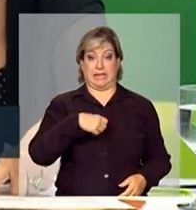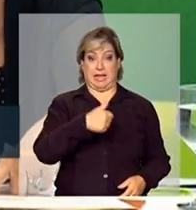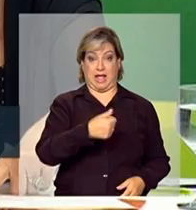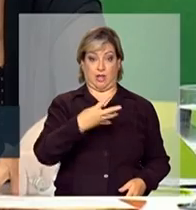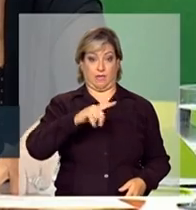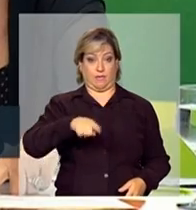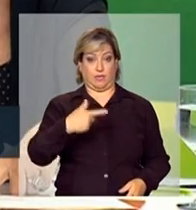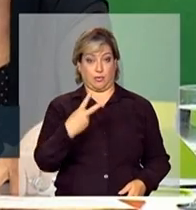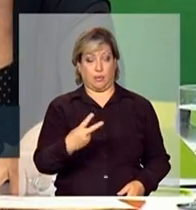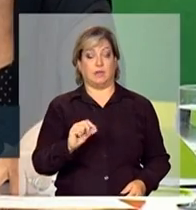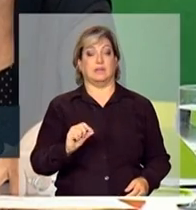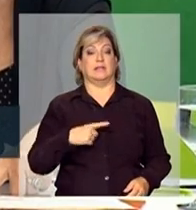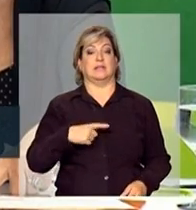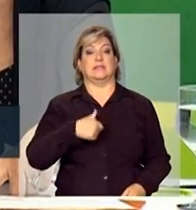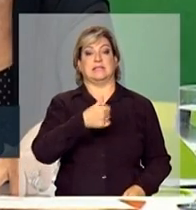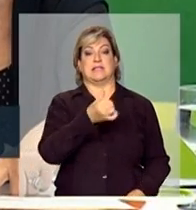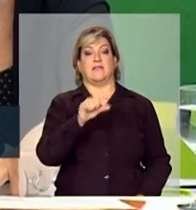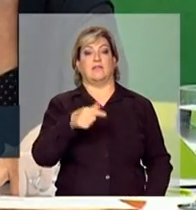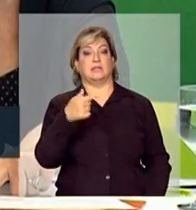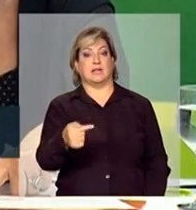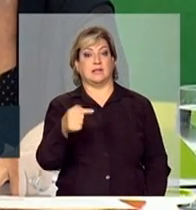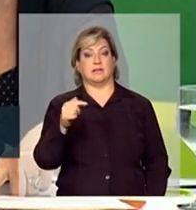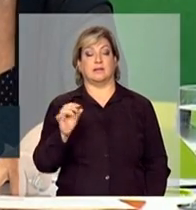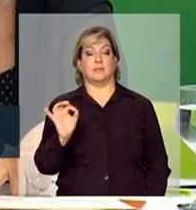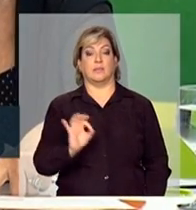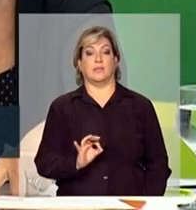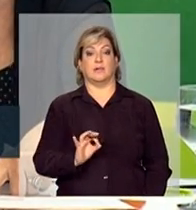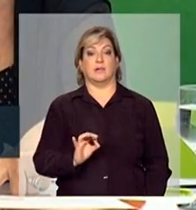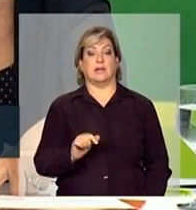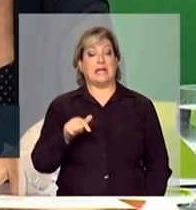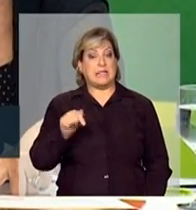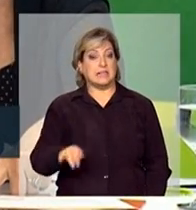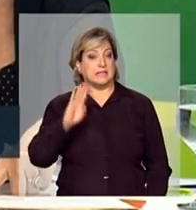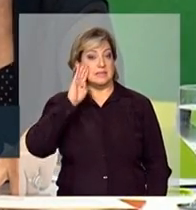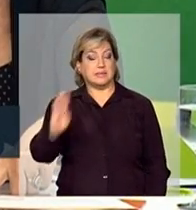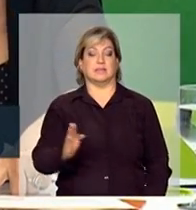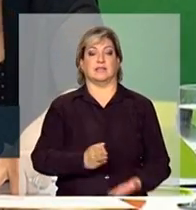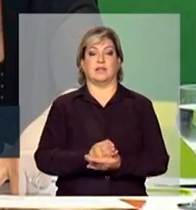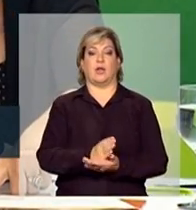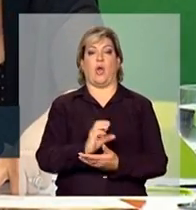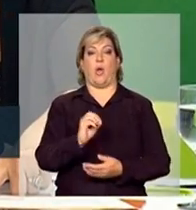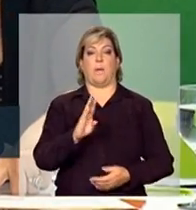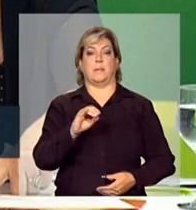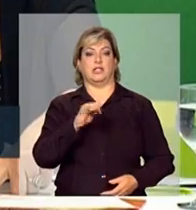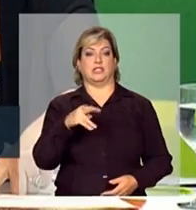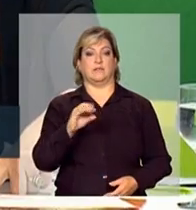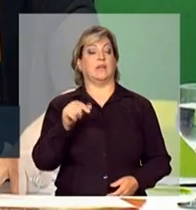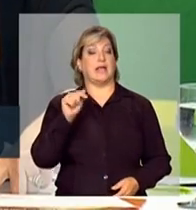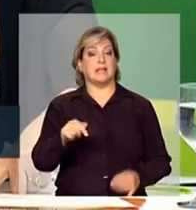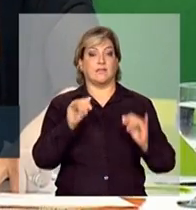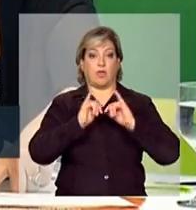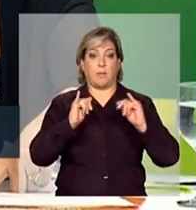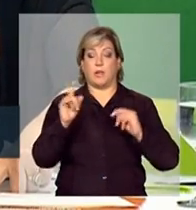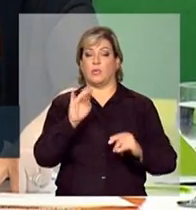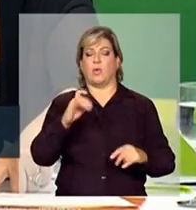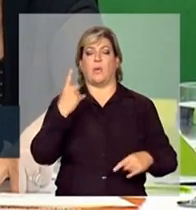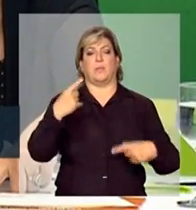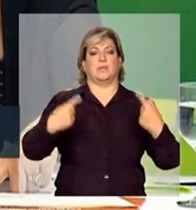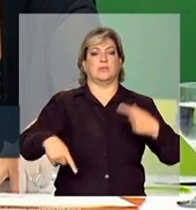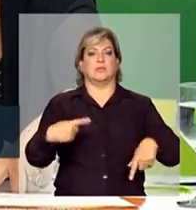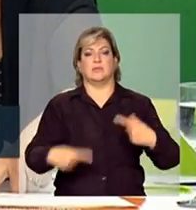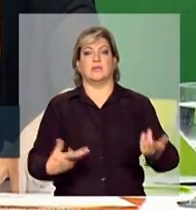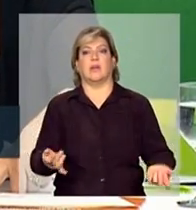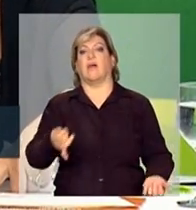para 16,7 esse é um dado objetivo independente do ranking Então esse dado não é uma discussão eh